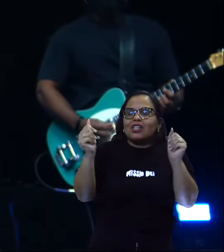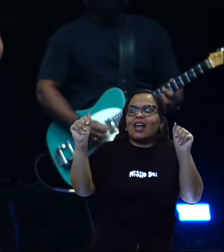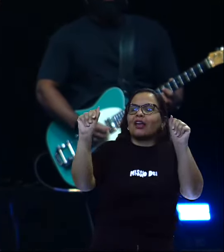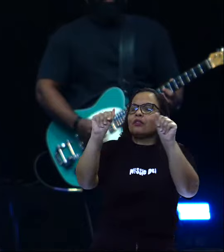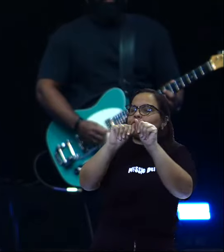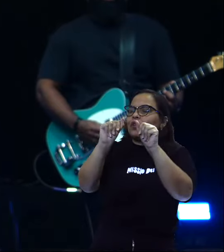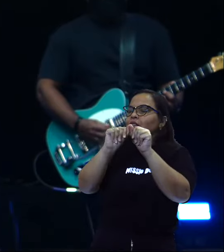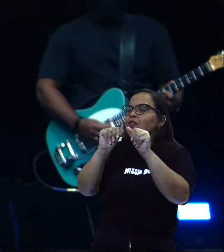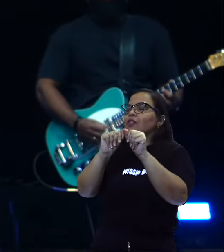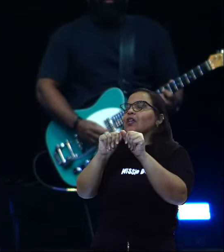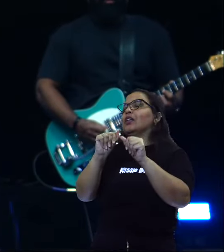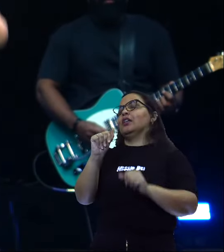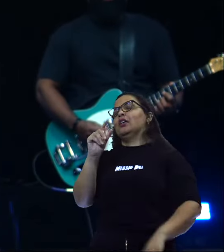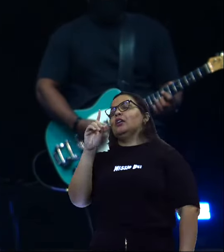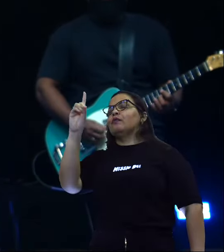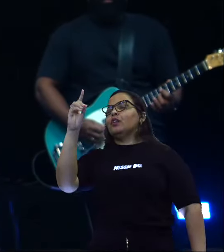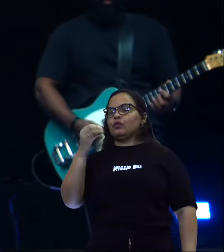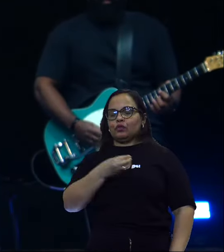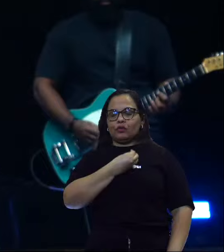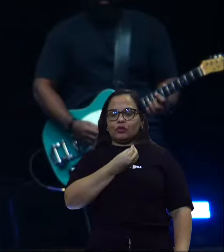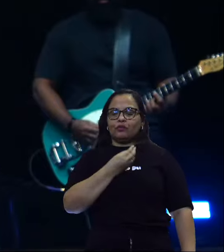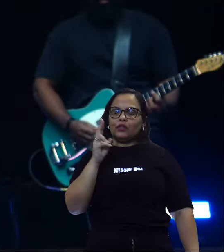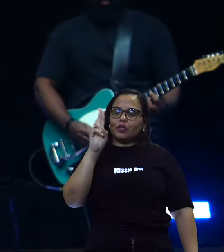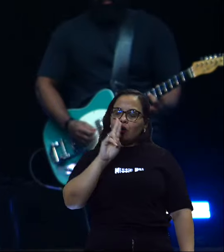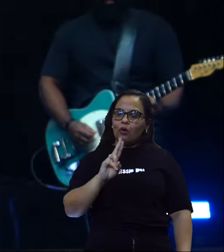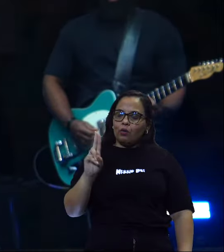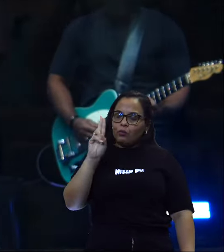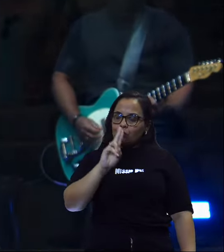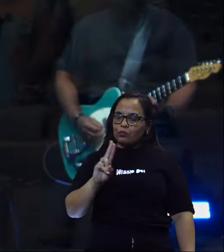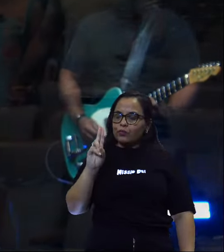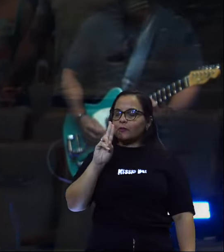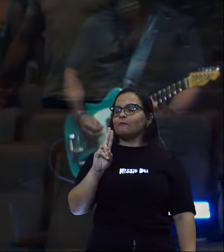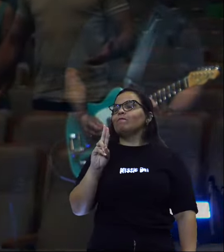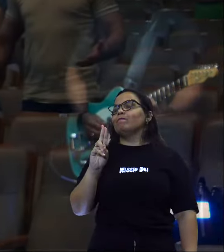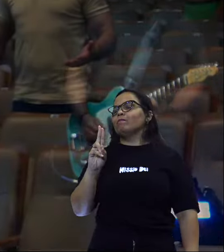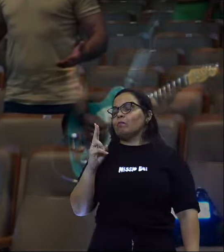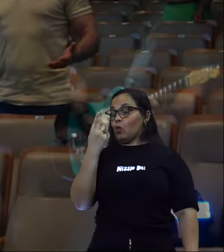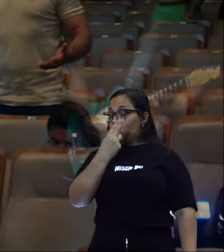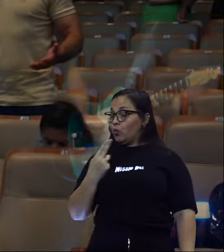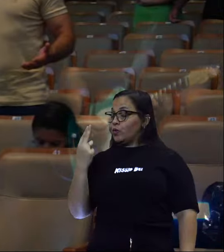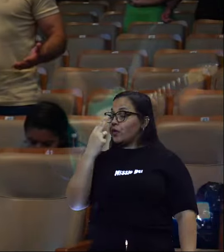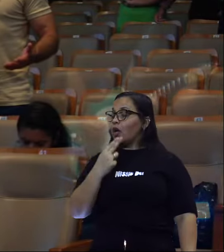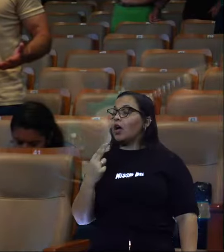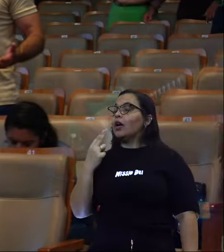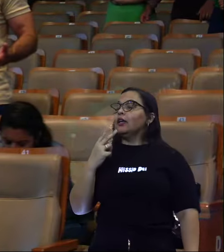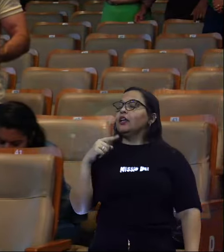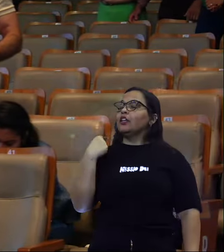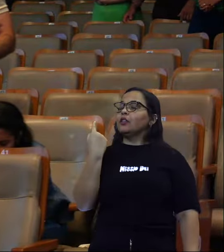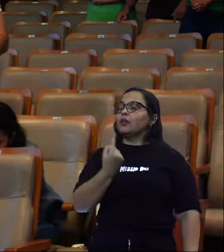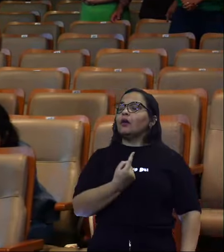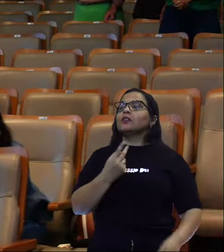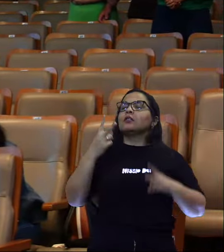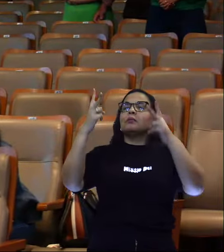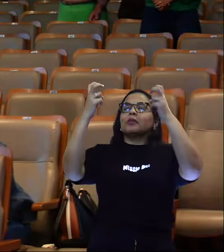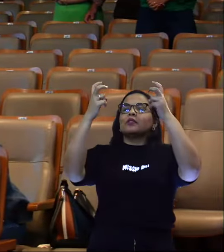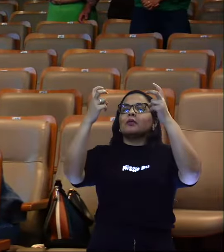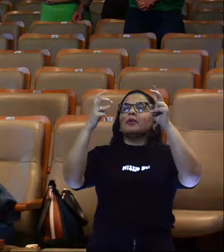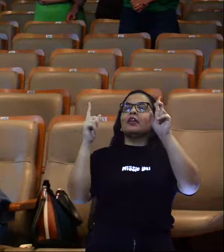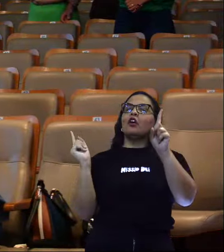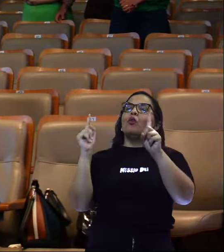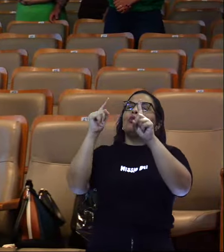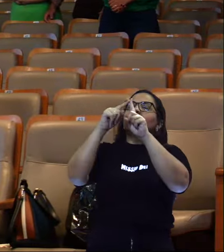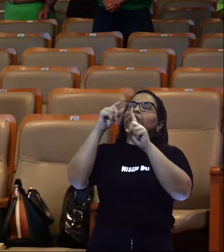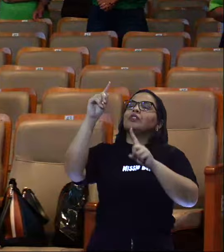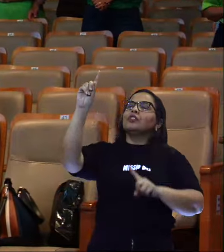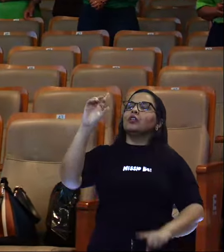tremenda. Usa as nossas vidas, Deus, para que possamos ver a visão do alto se realizando. Essa é a nossa oração,